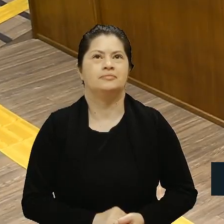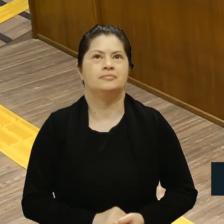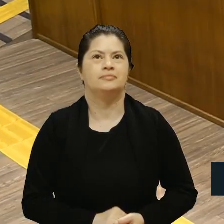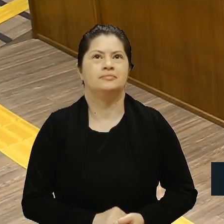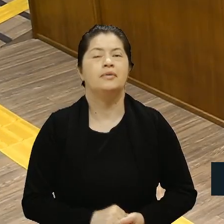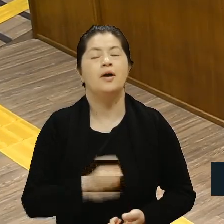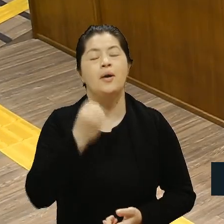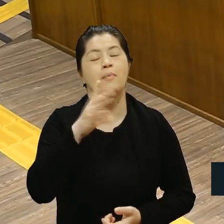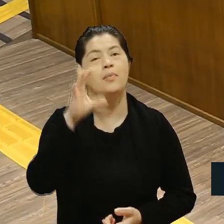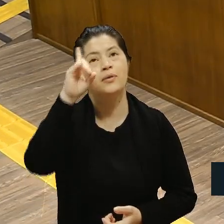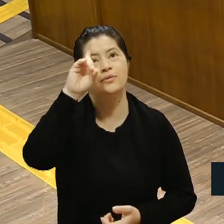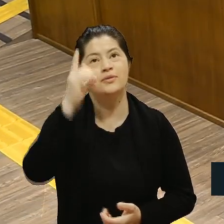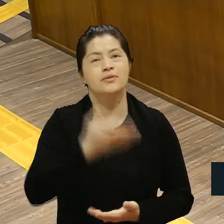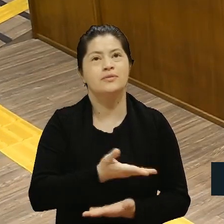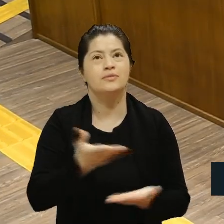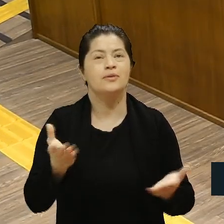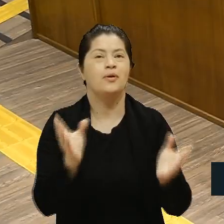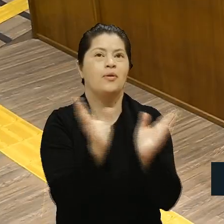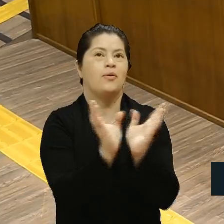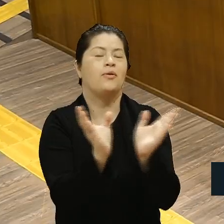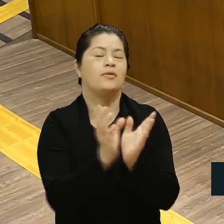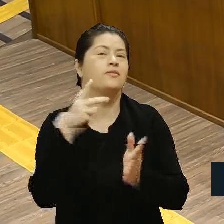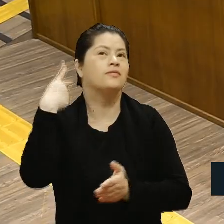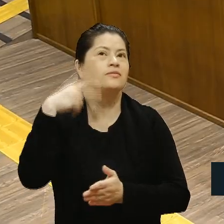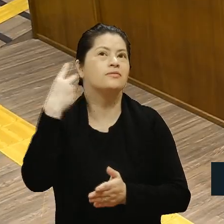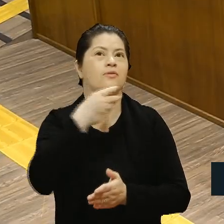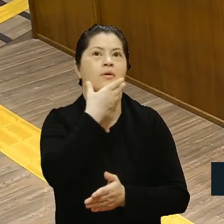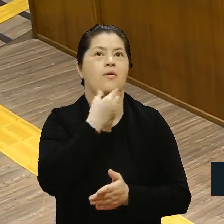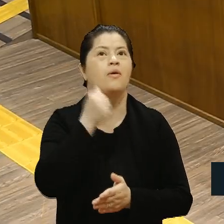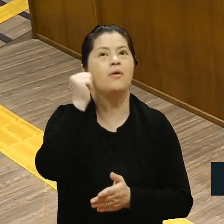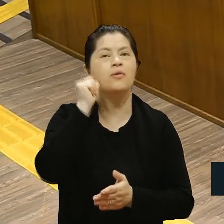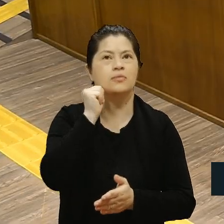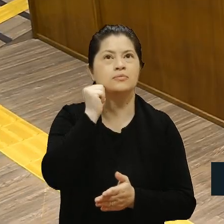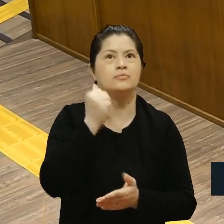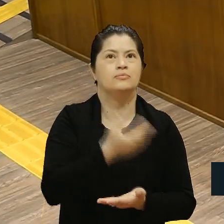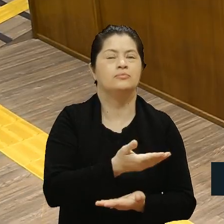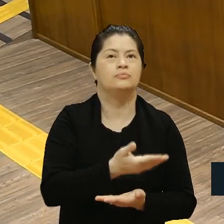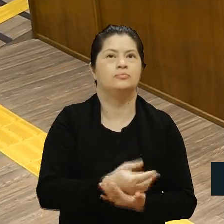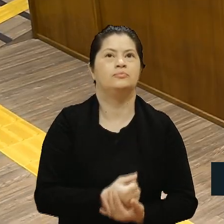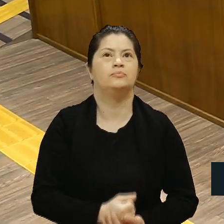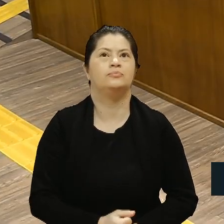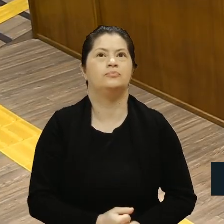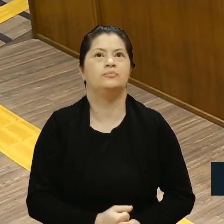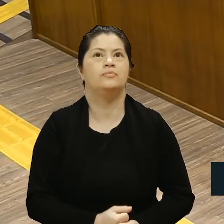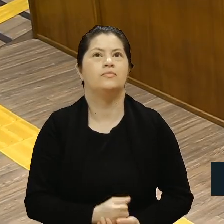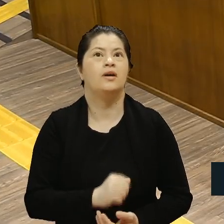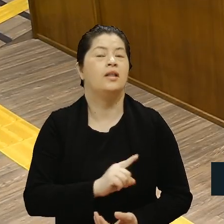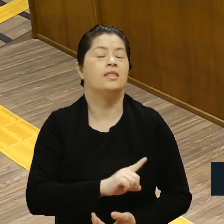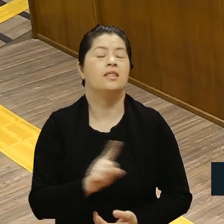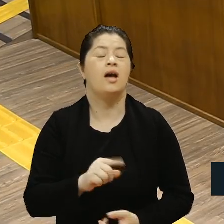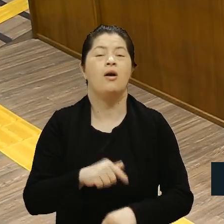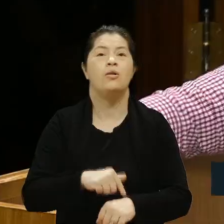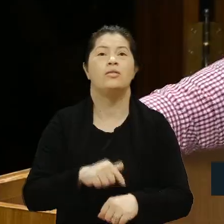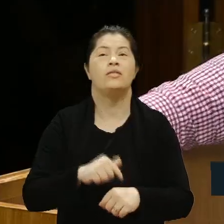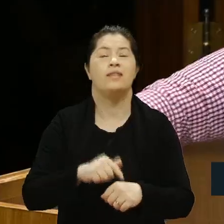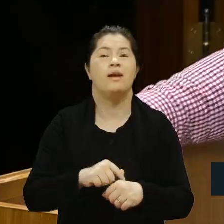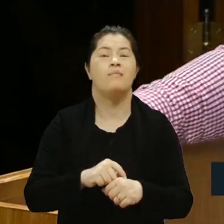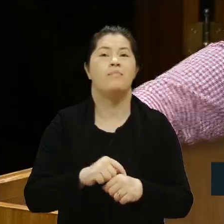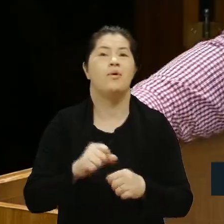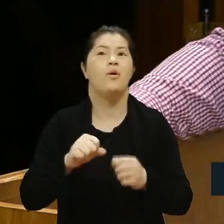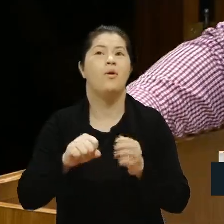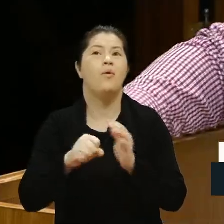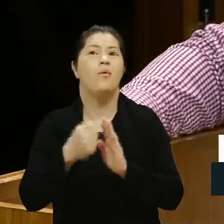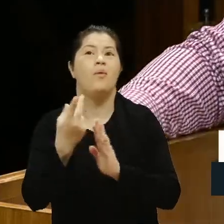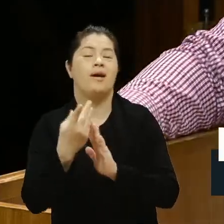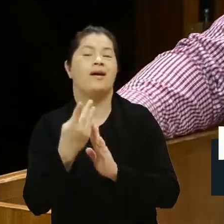Bom dia, colegas vereadoras, colegas vereadores. Não estamos no tempo da quaresma, mas estamos num